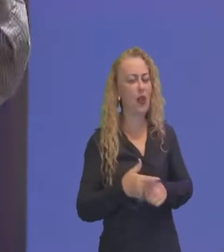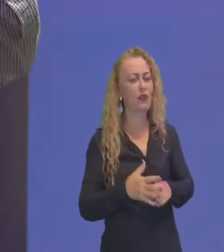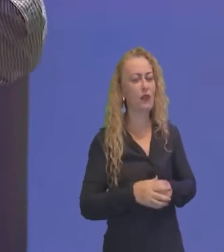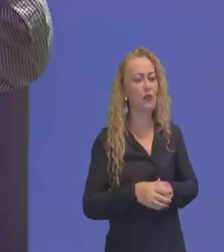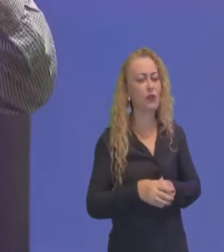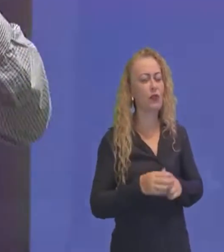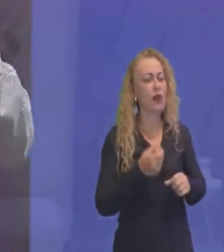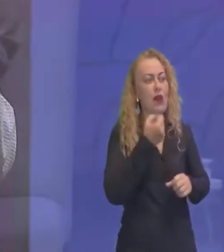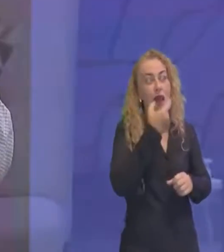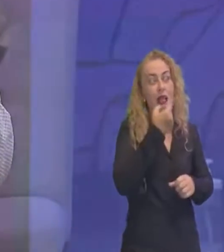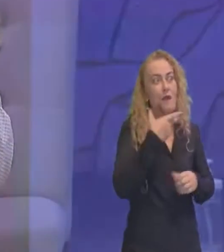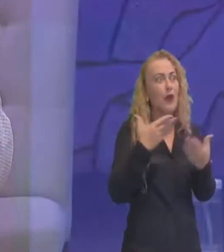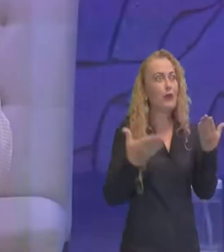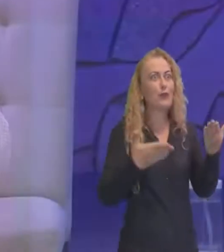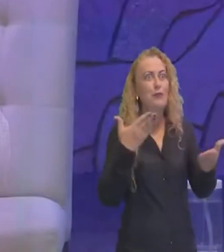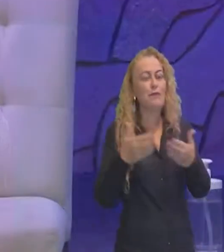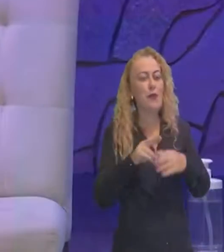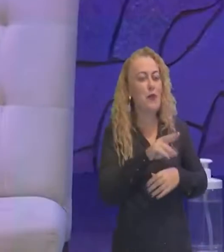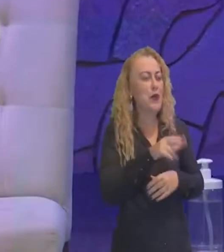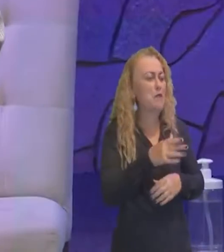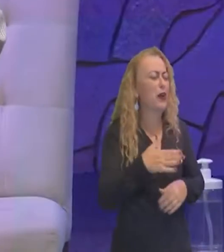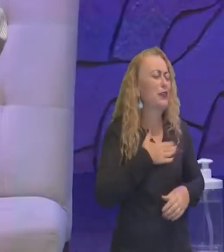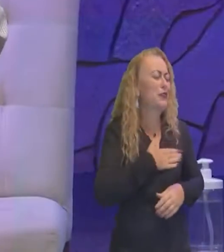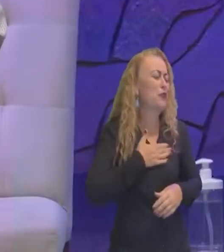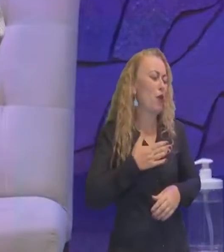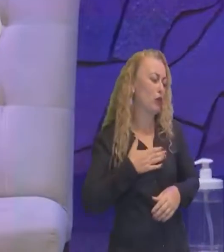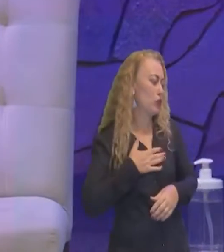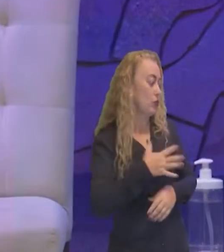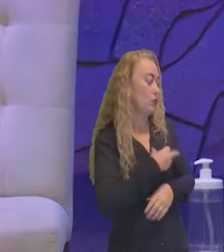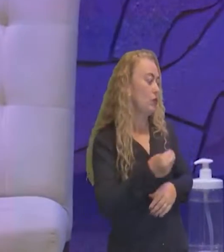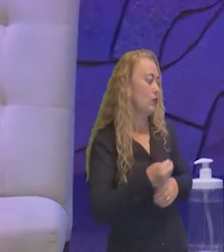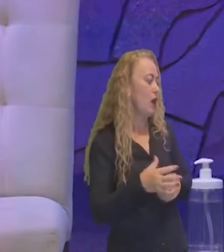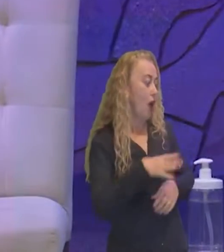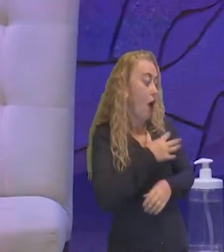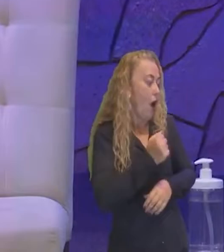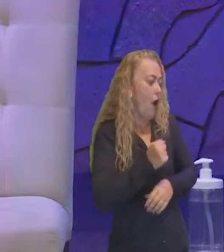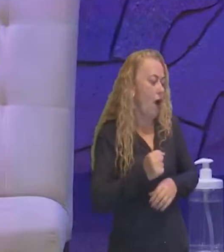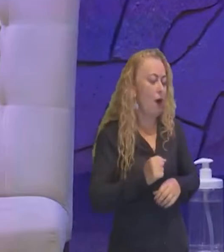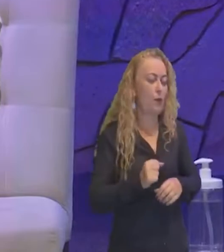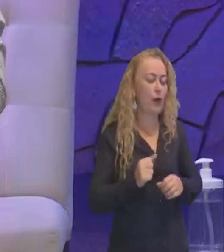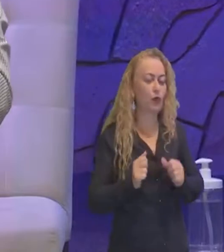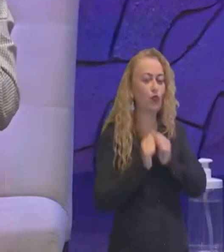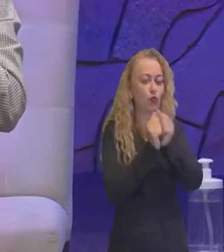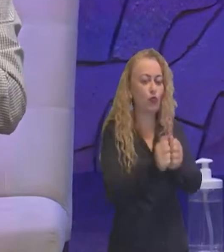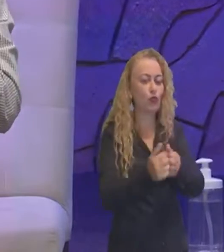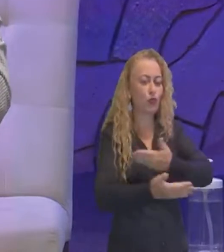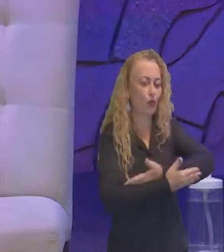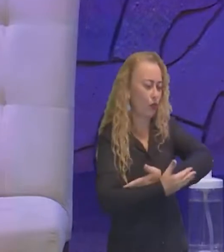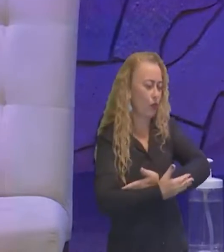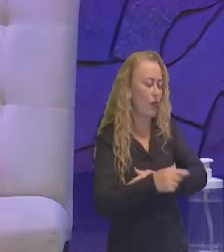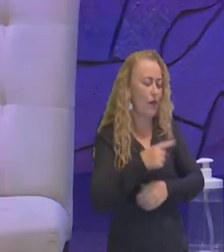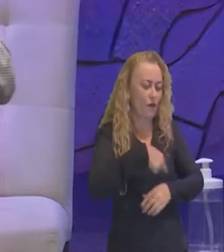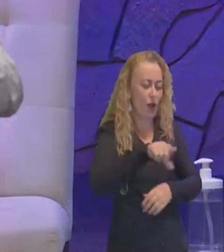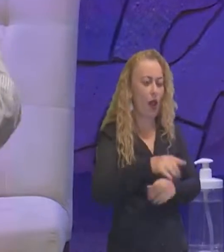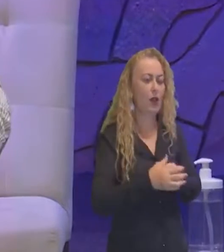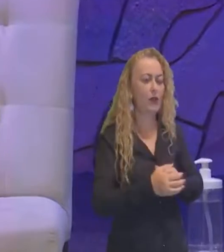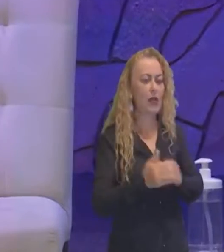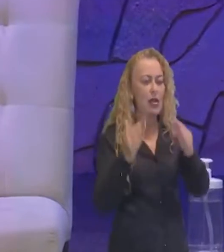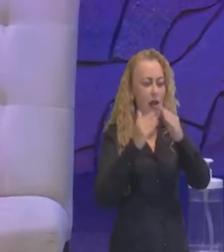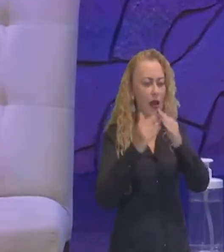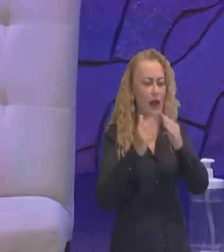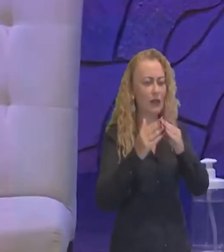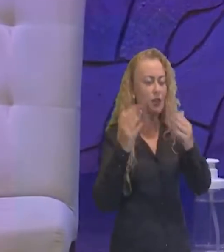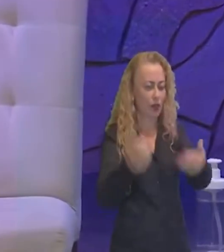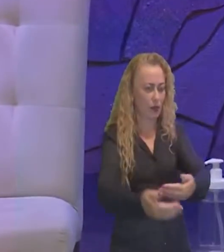tem aquela irmã que gosta demais dele. Ela ama quando a gente chega com o Léo. A gente vai na casa dela, ela vai pegar